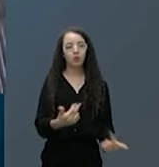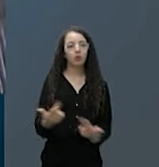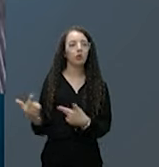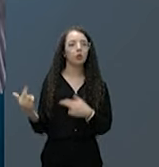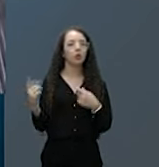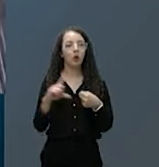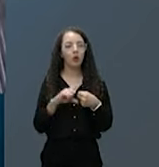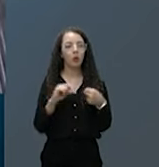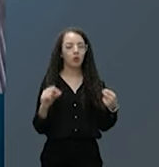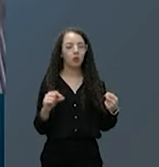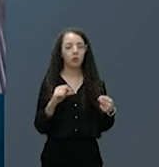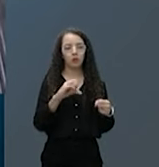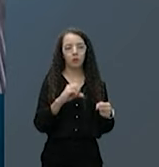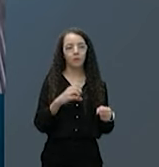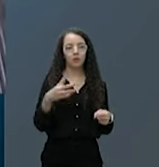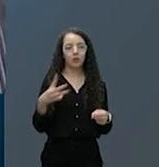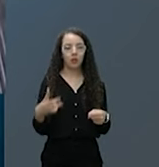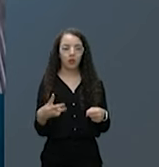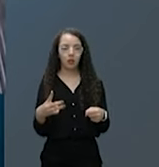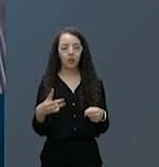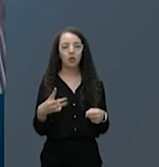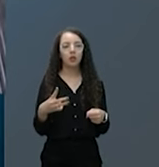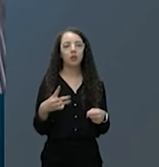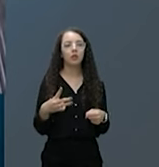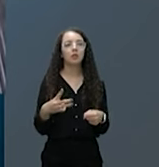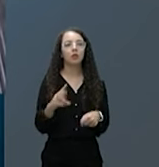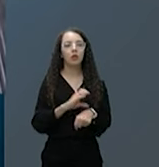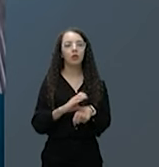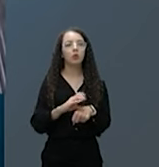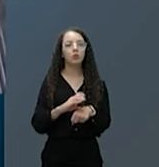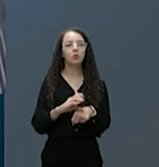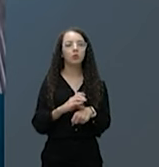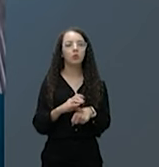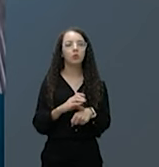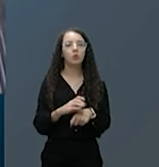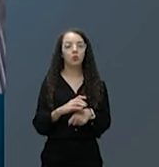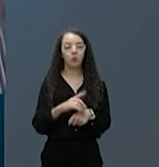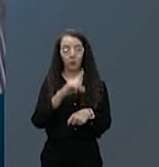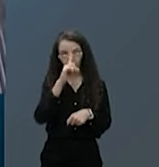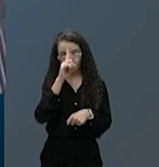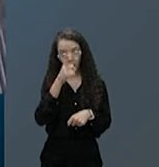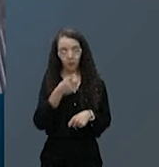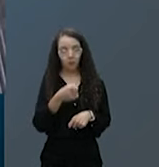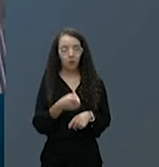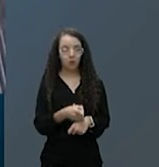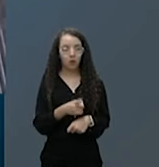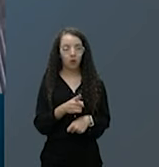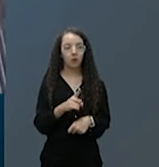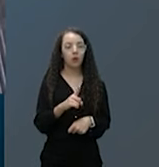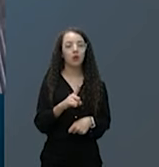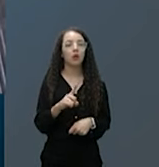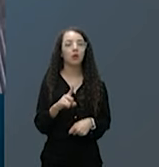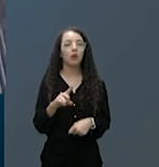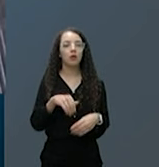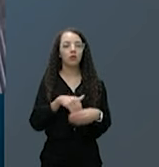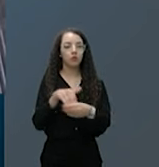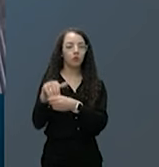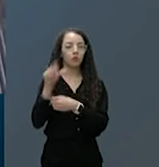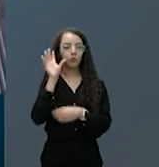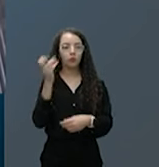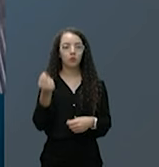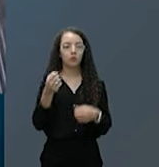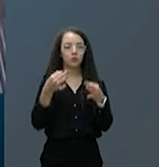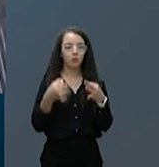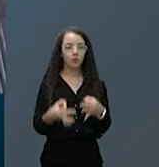93.9 da Constituição exige que o acórdão ou decisão sejam fundamentados, ainda que sucintamente, sem